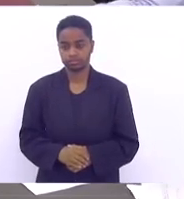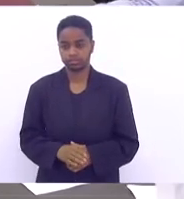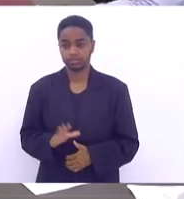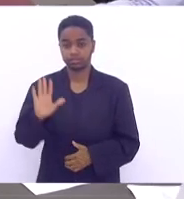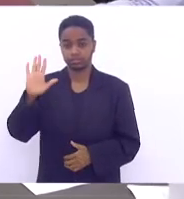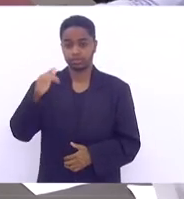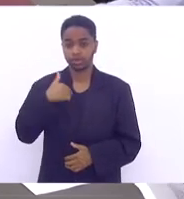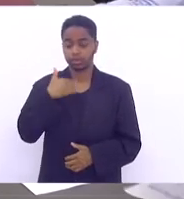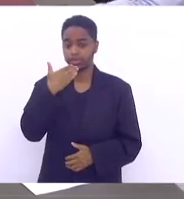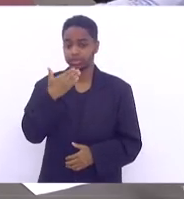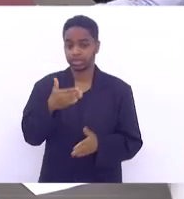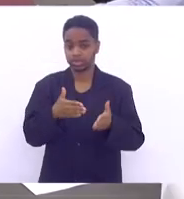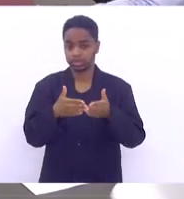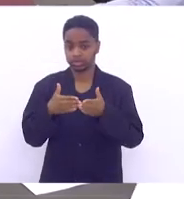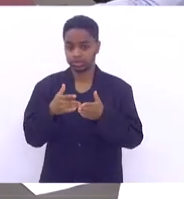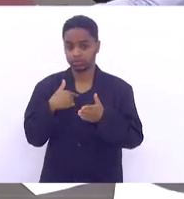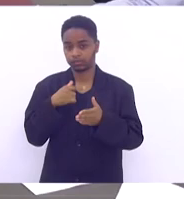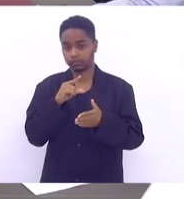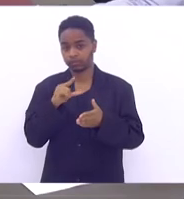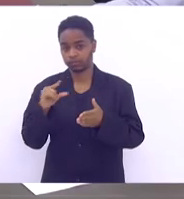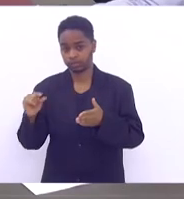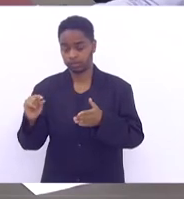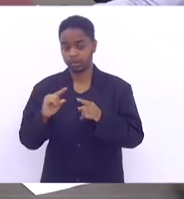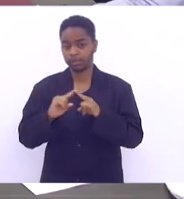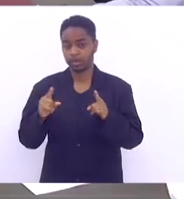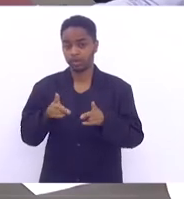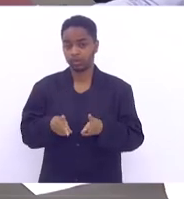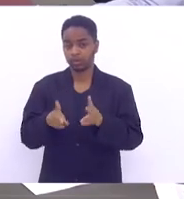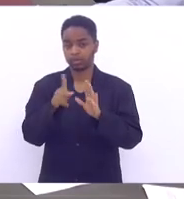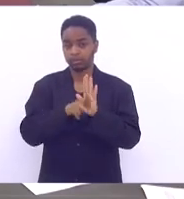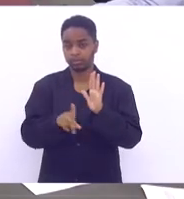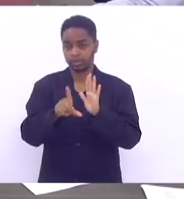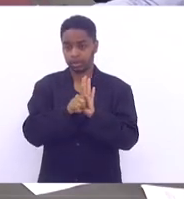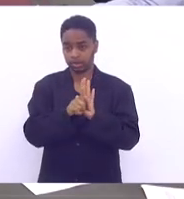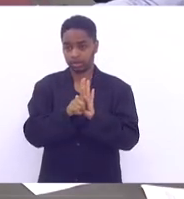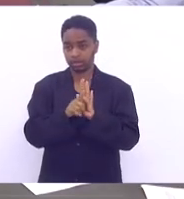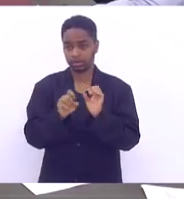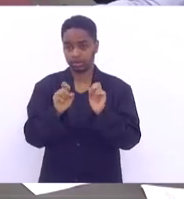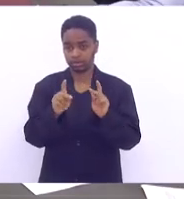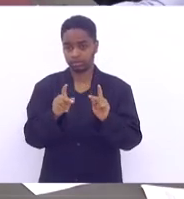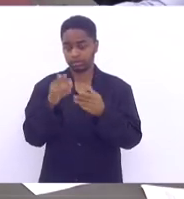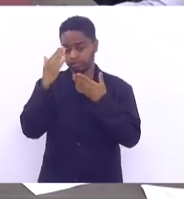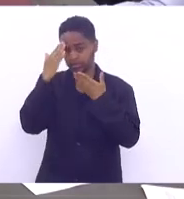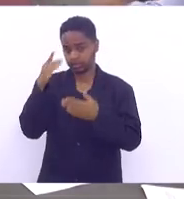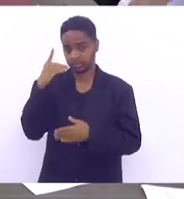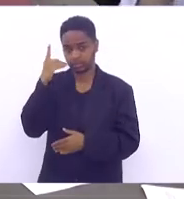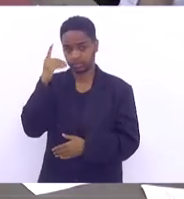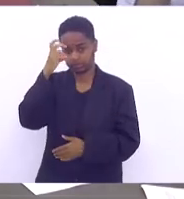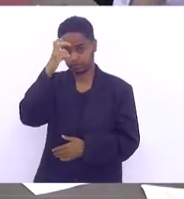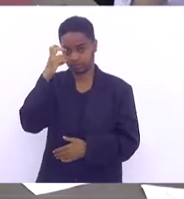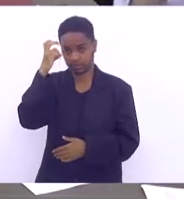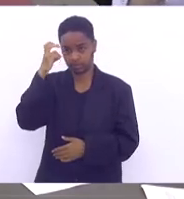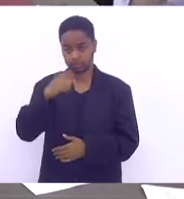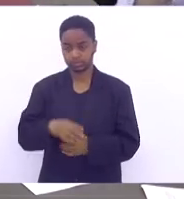pedir licença para me retirar, mas está mantido os PLs. Obrigado, que eu obrigado, deputada. Obrigado, deputada Verônica.